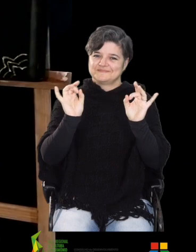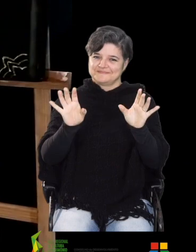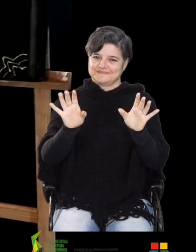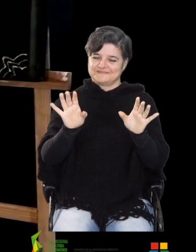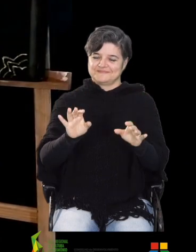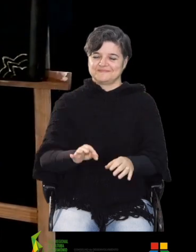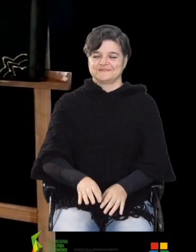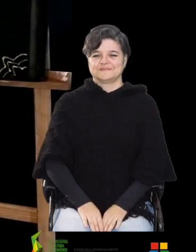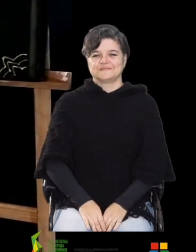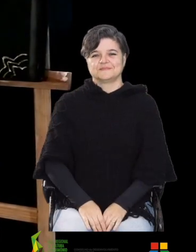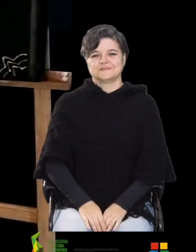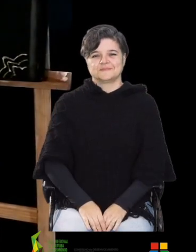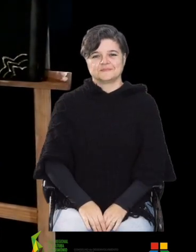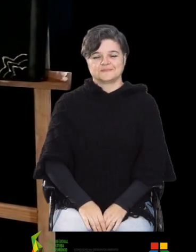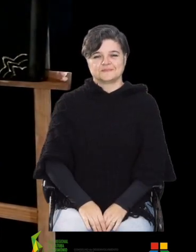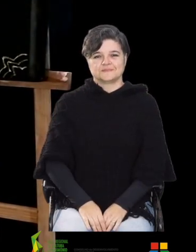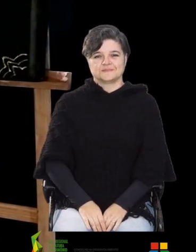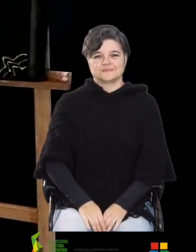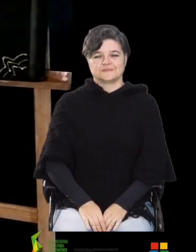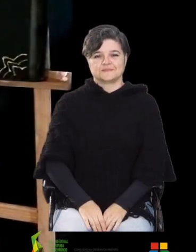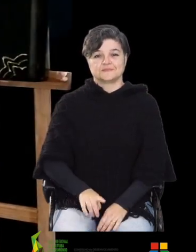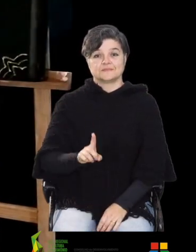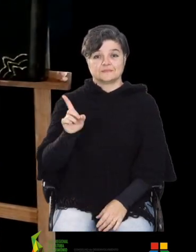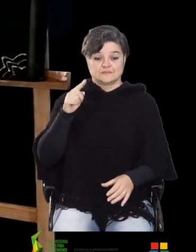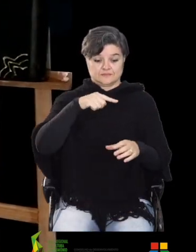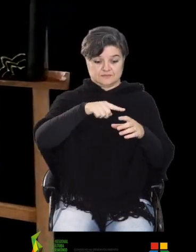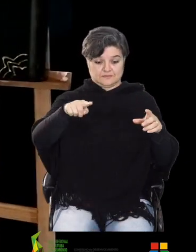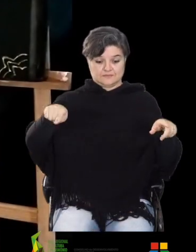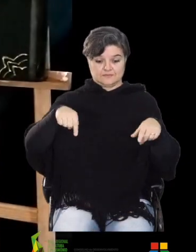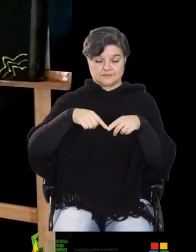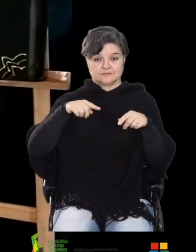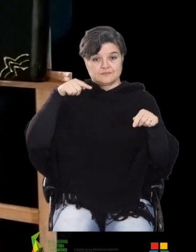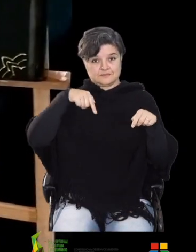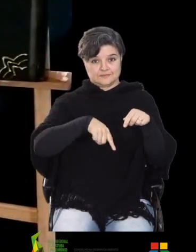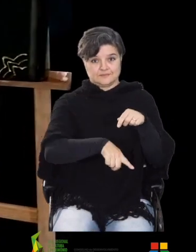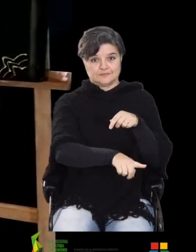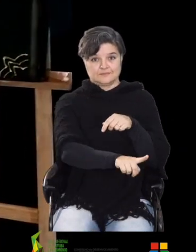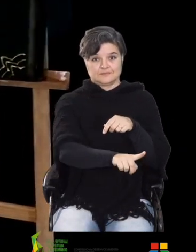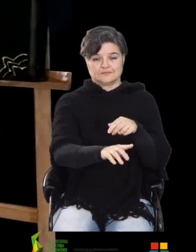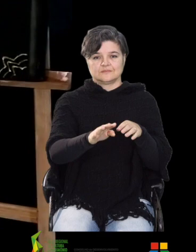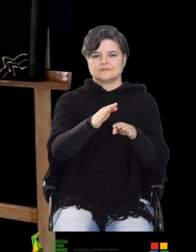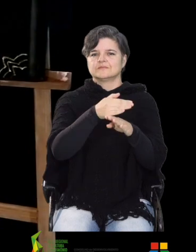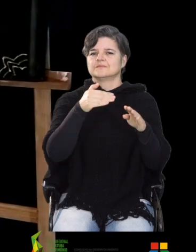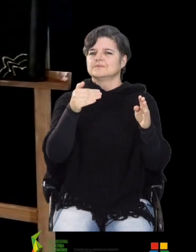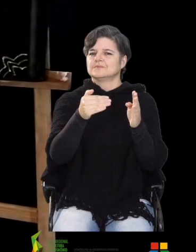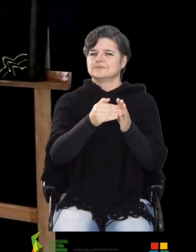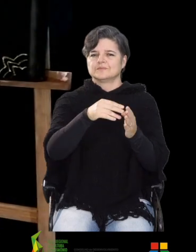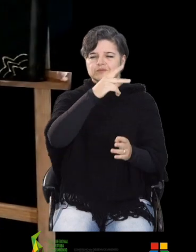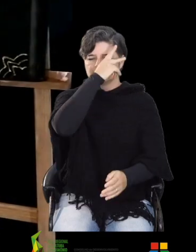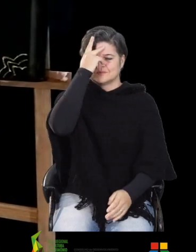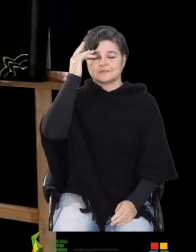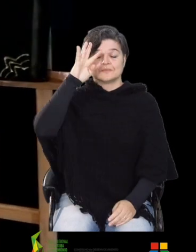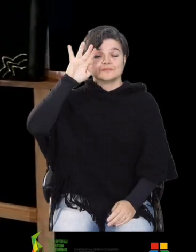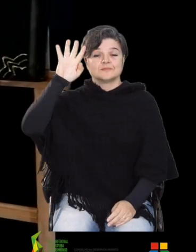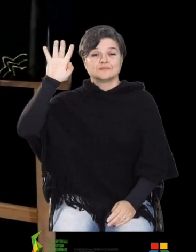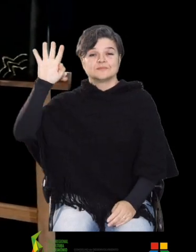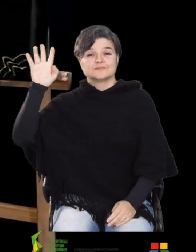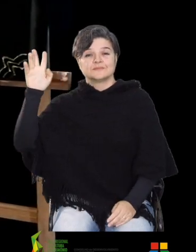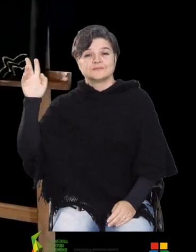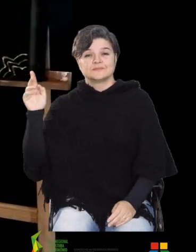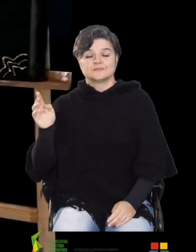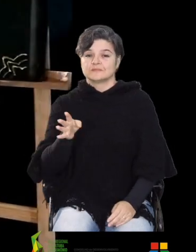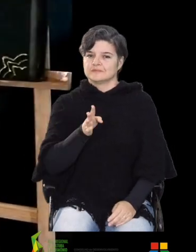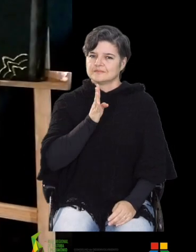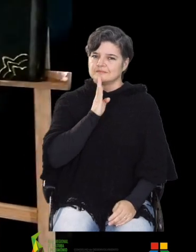atrapalhada lá eu conheci todo mundo encantado eu conheci também duas